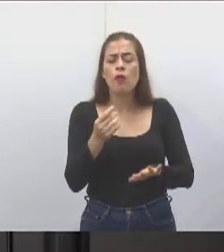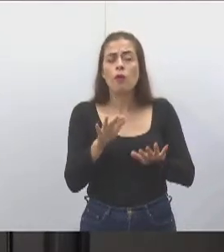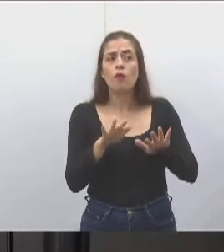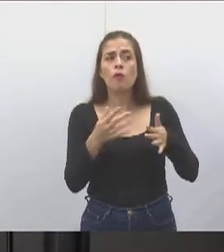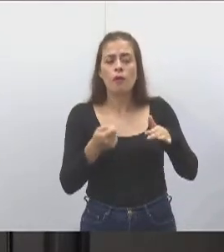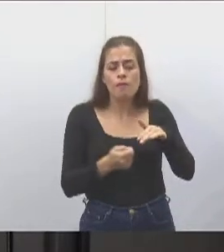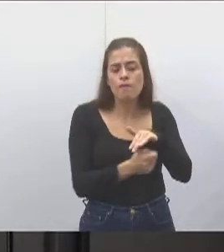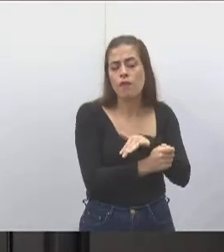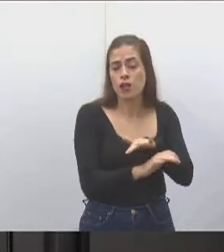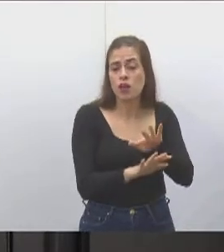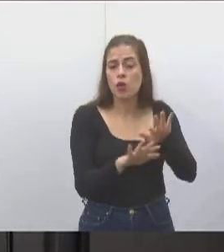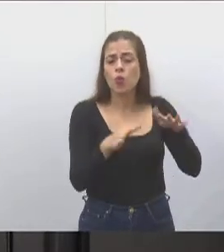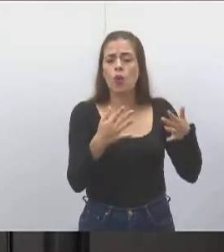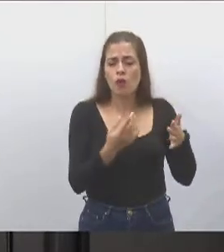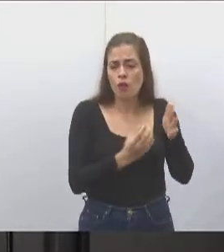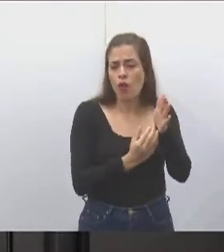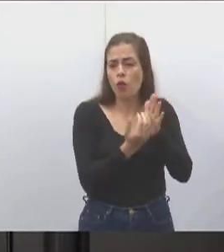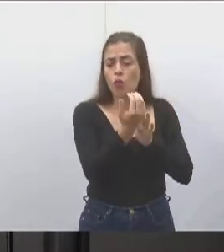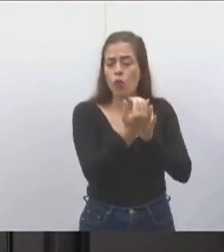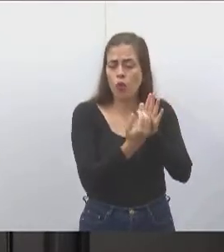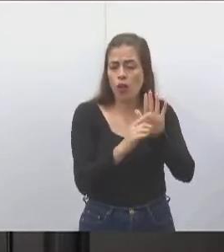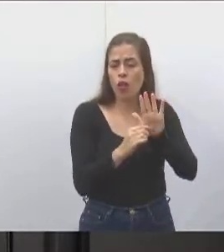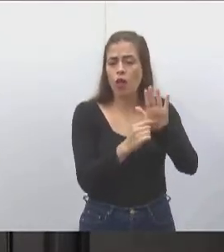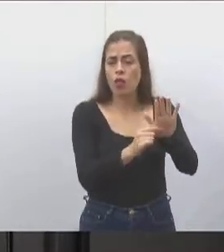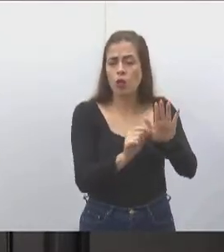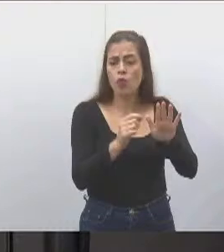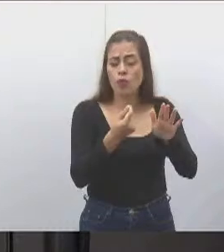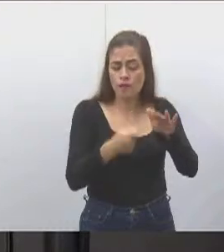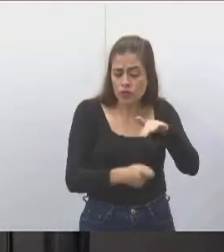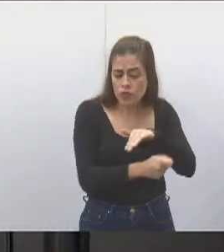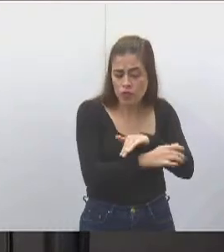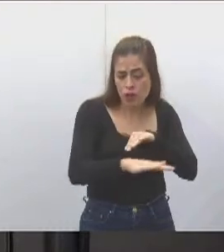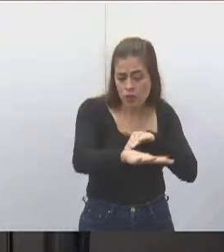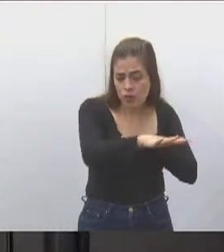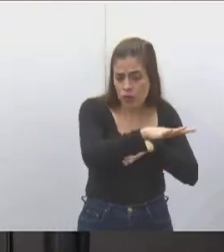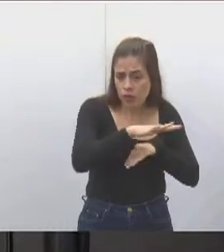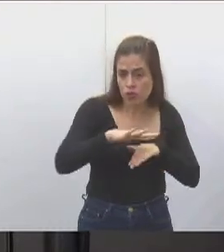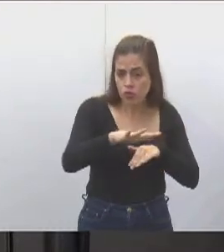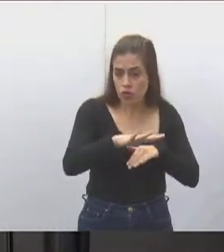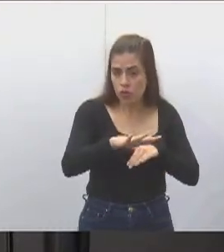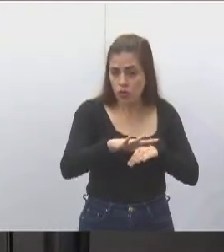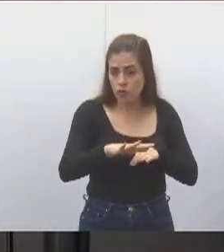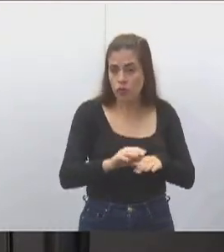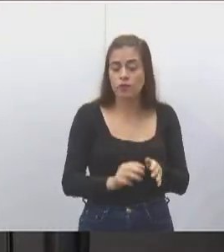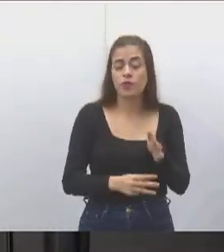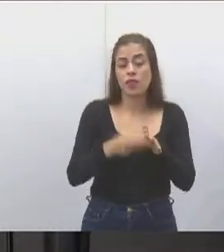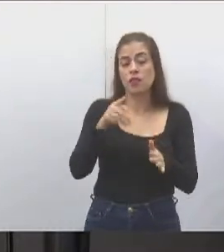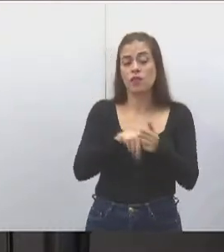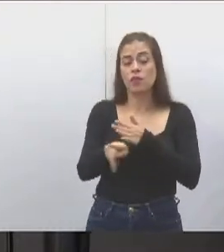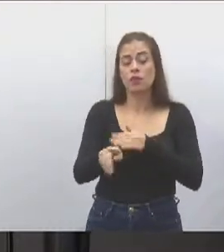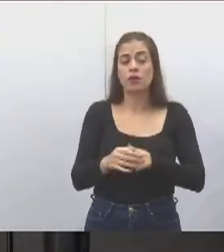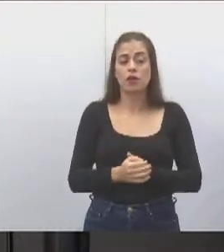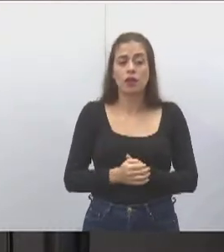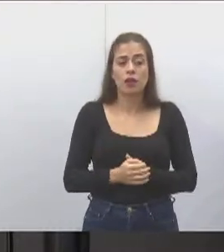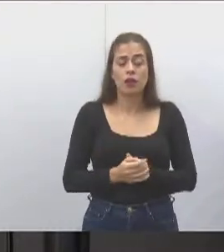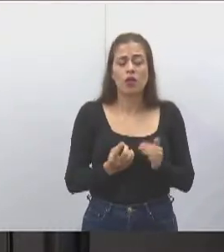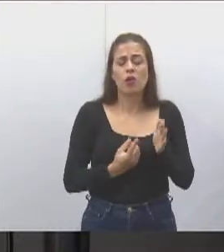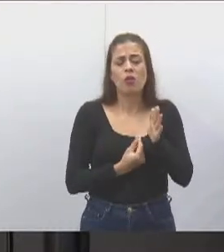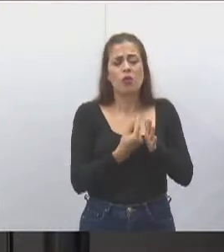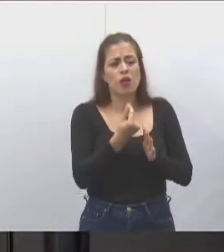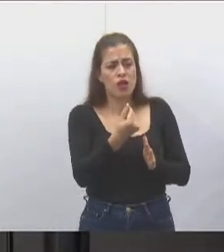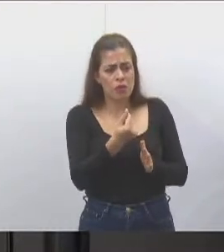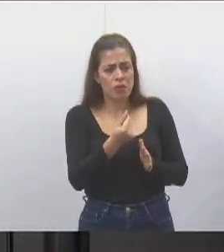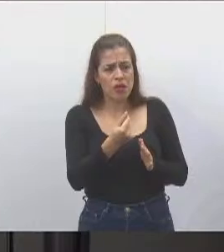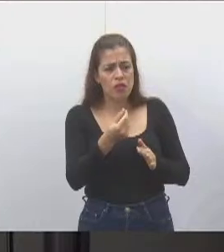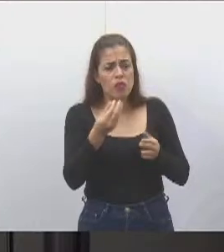quando será cotado esse valor de investimento para a nossa região? Terceira pergunta, o orçamento que